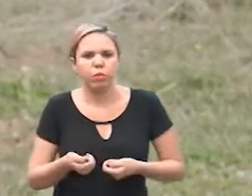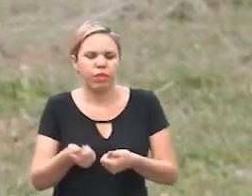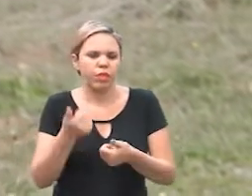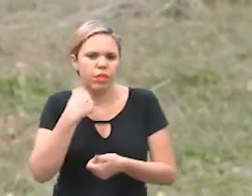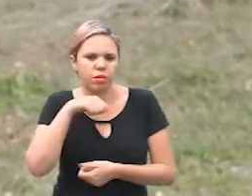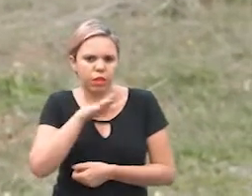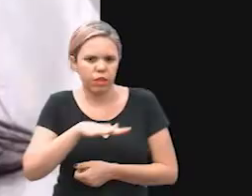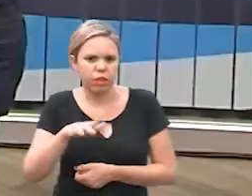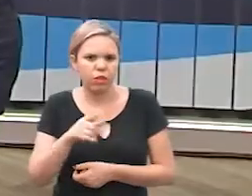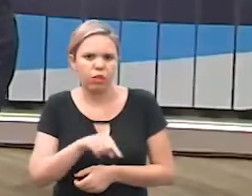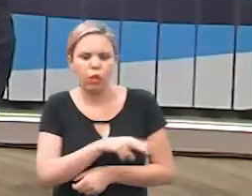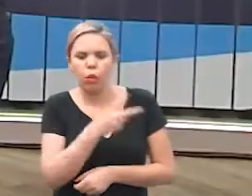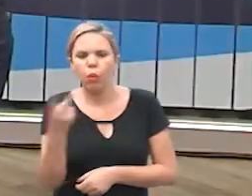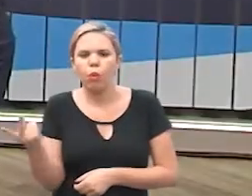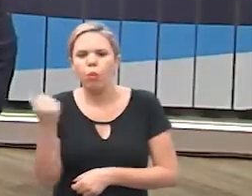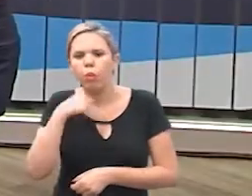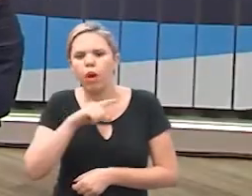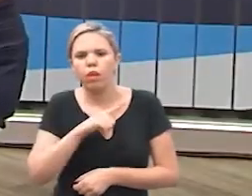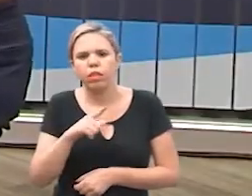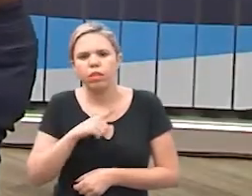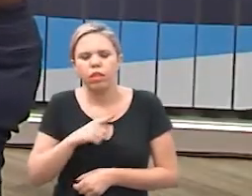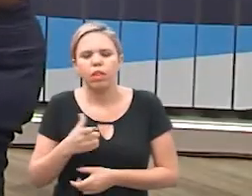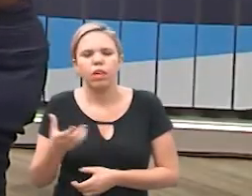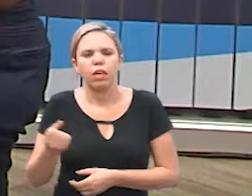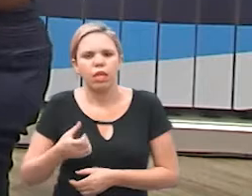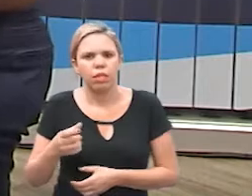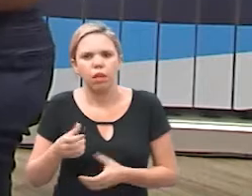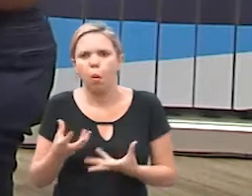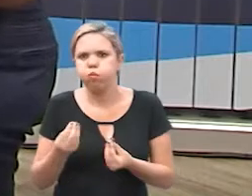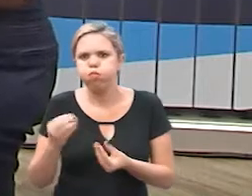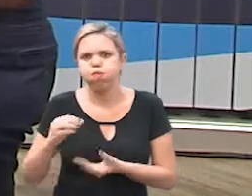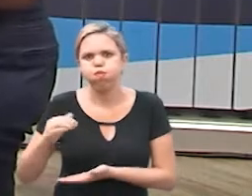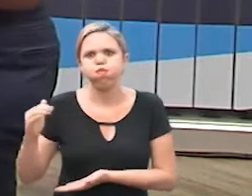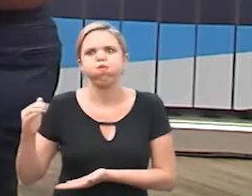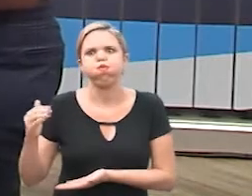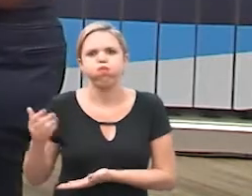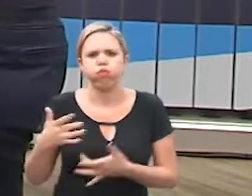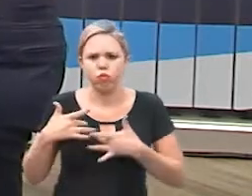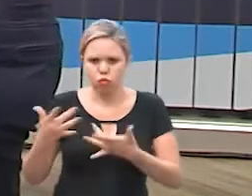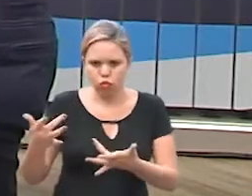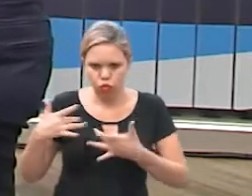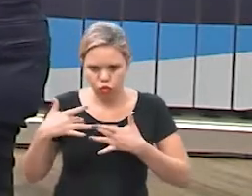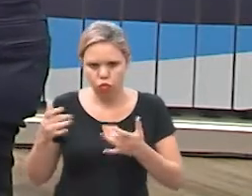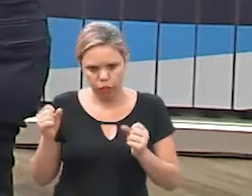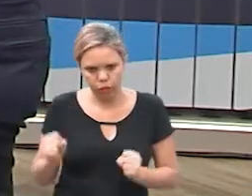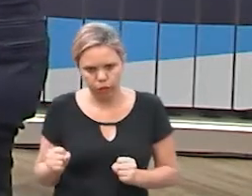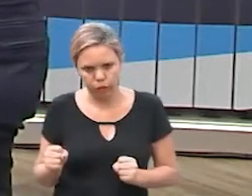Agora, o contrário também existe. Mulher que tem leite em abundância, ela pode doar?